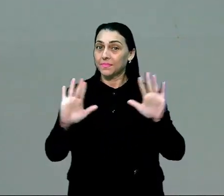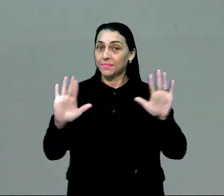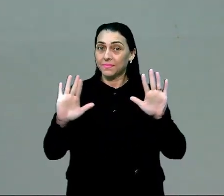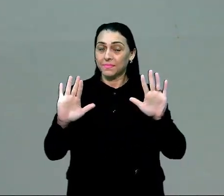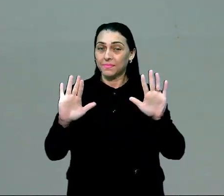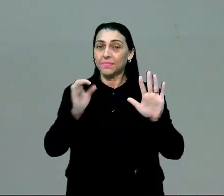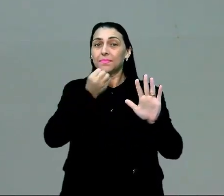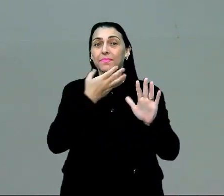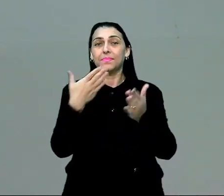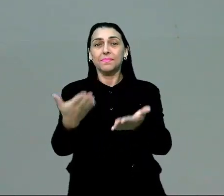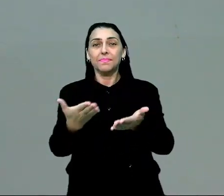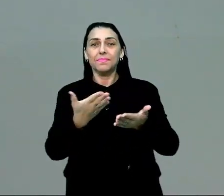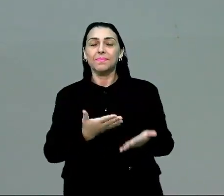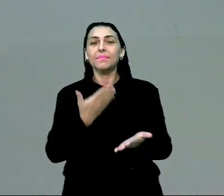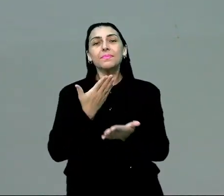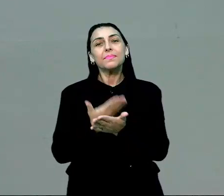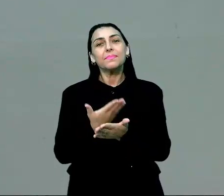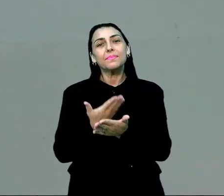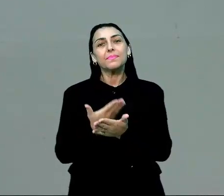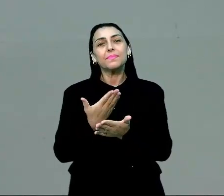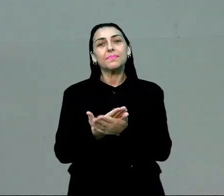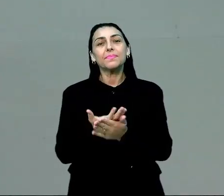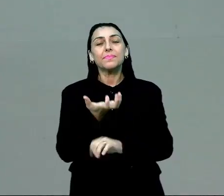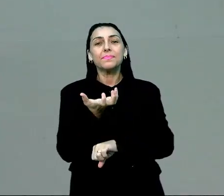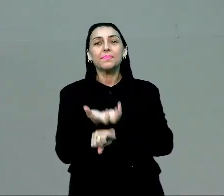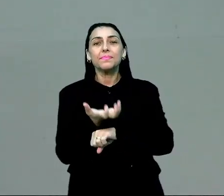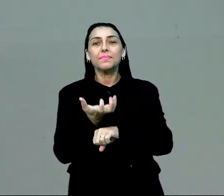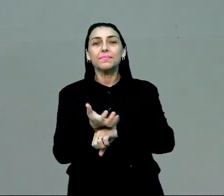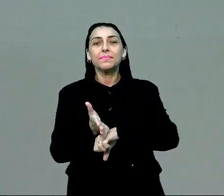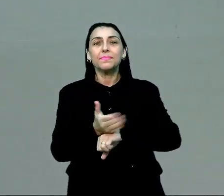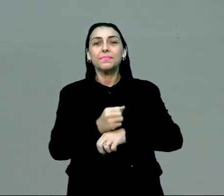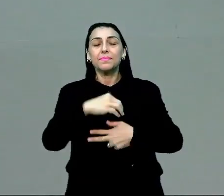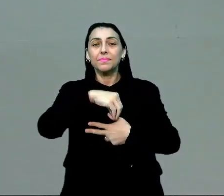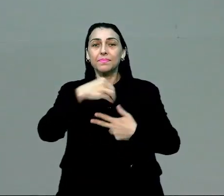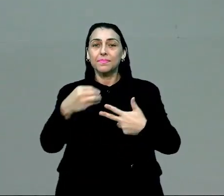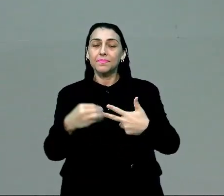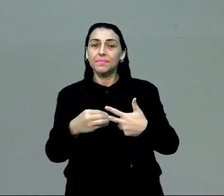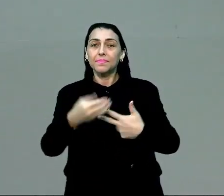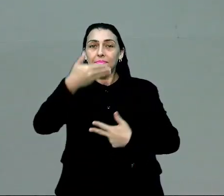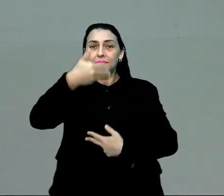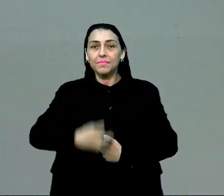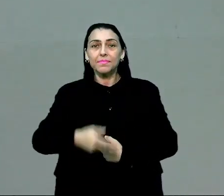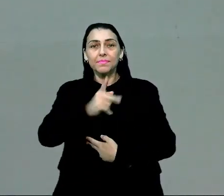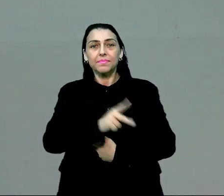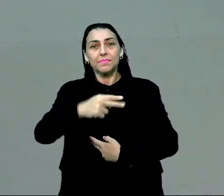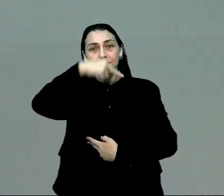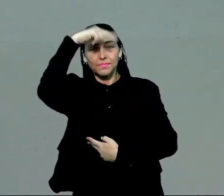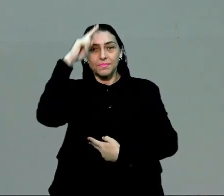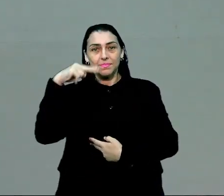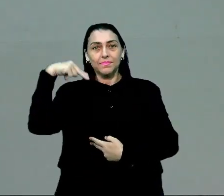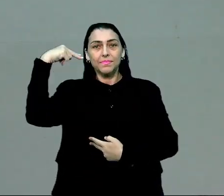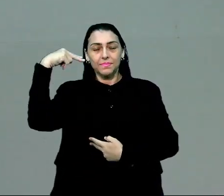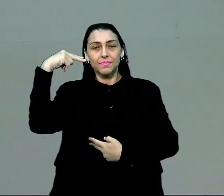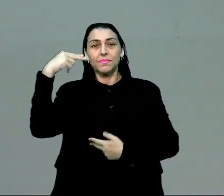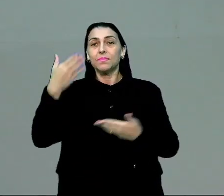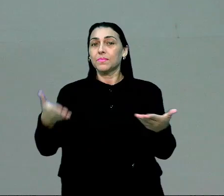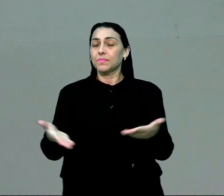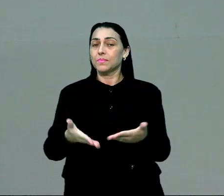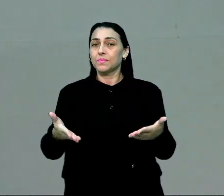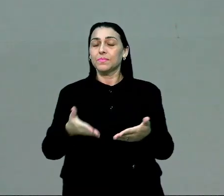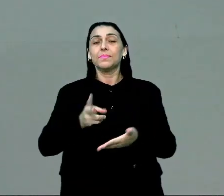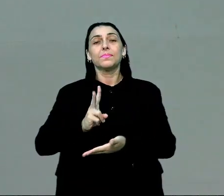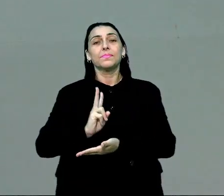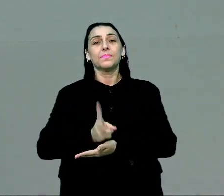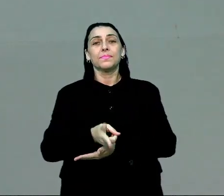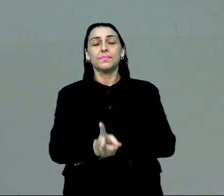Olá, sejam bem-vindos a mais uma aula do nosso Pré-ENEM Legal. Eu sou a professora Nara Aline Menezes e hoje nós